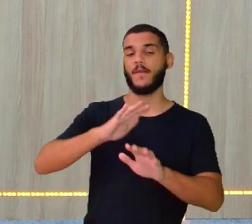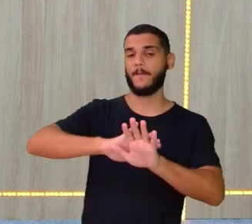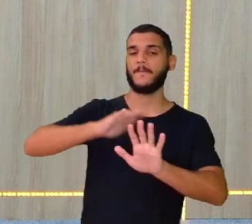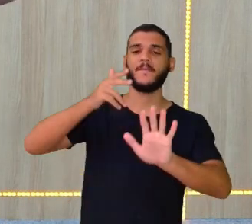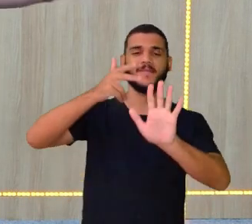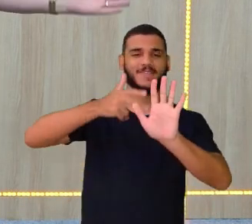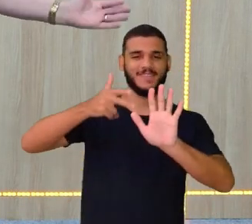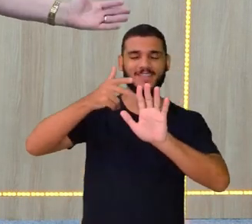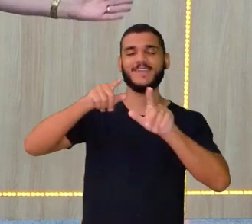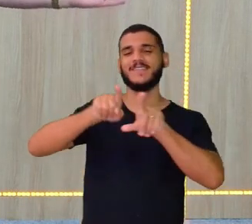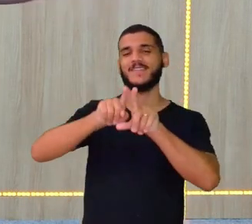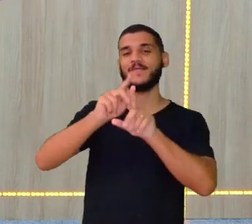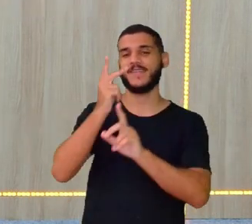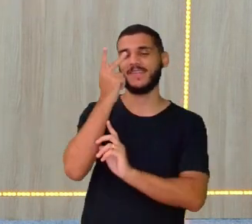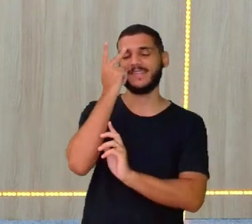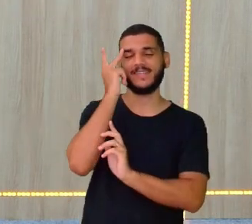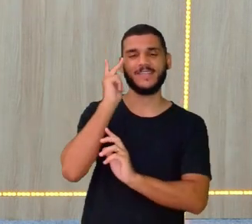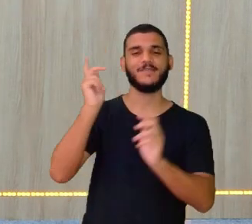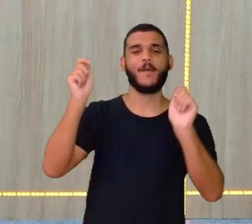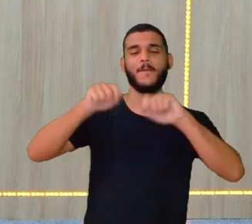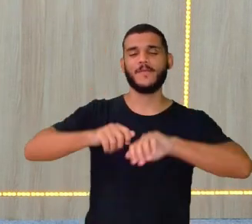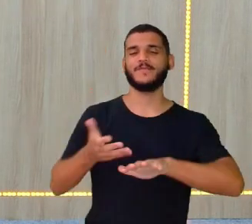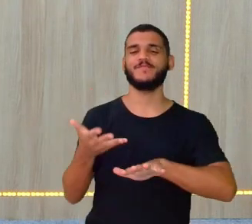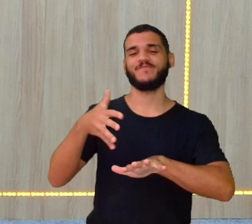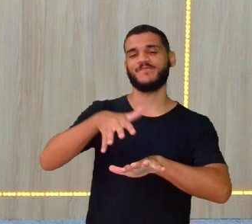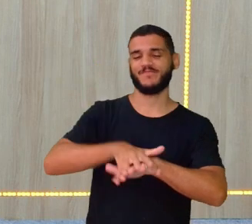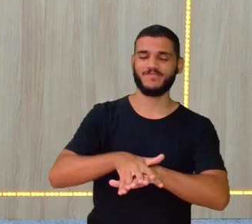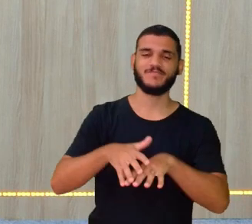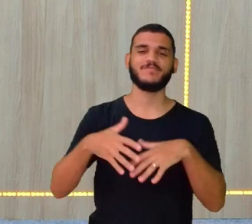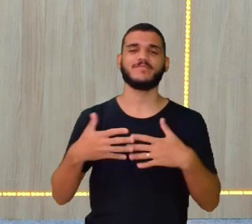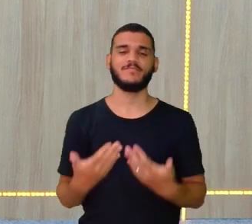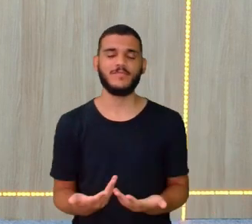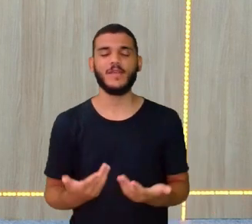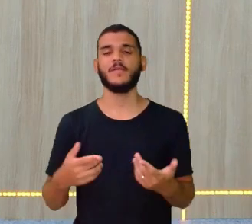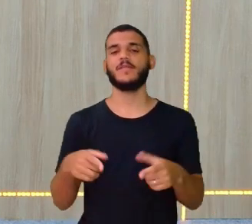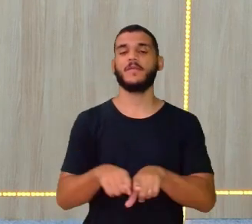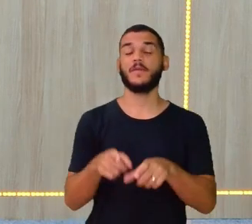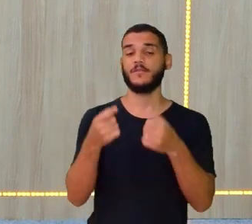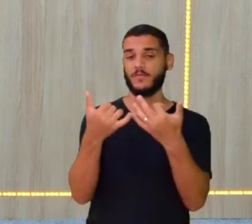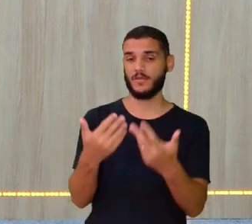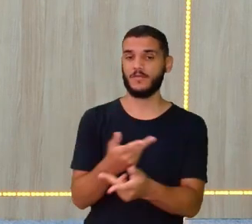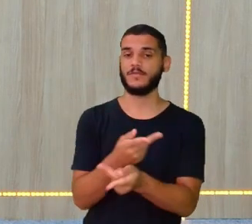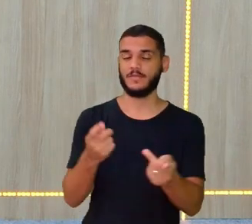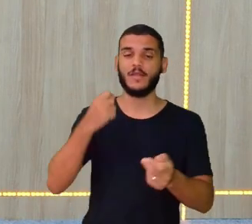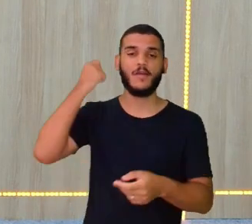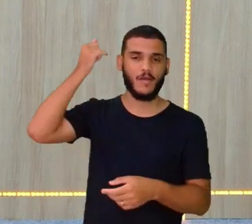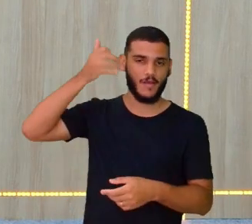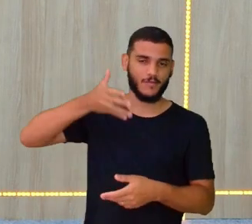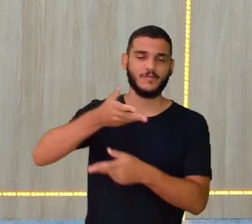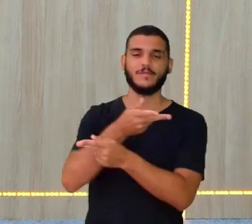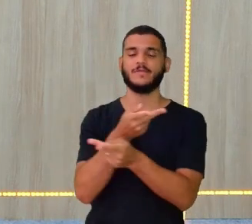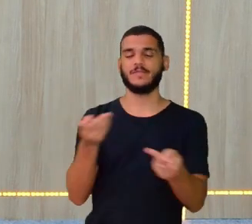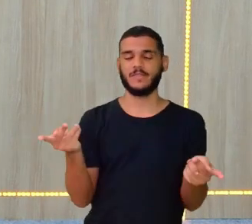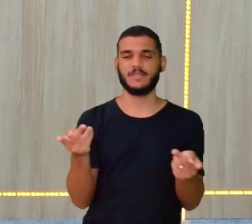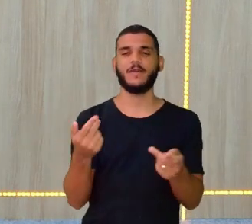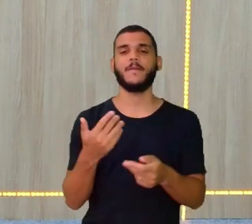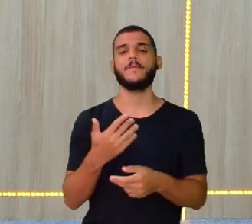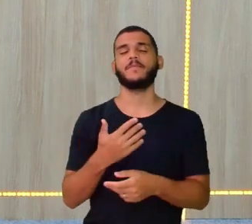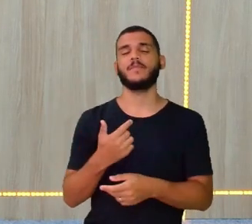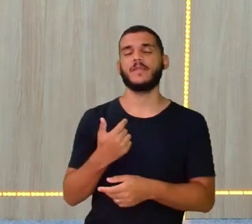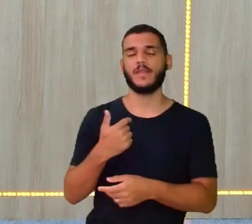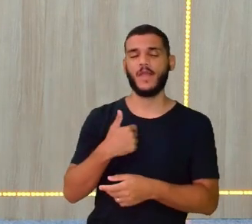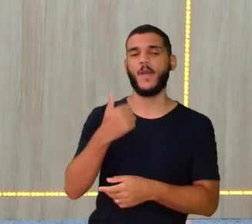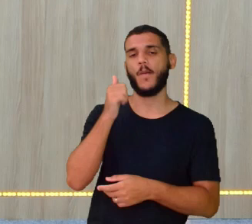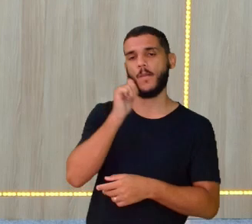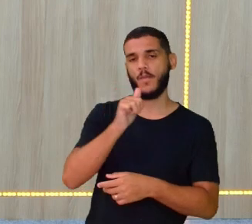com Clisma, não é? Que torna a nossa aula mais acessível. Como falei, vou me autodescrever. Eu sou uma